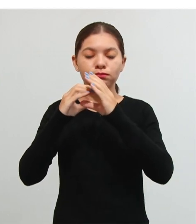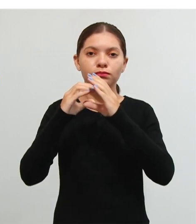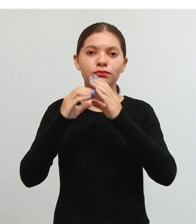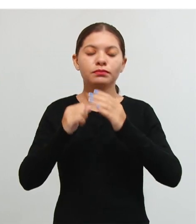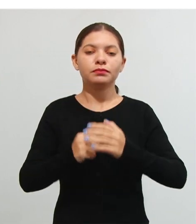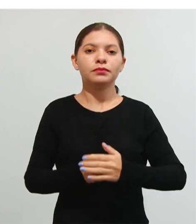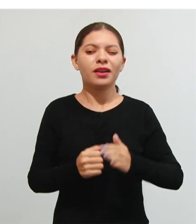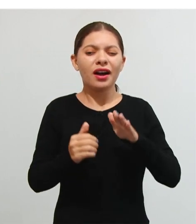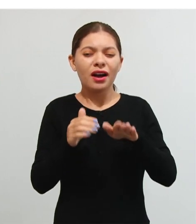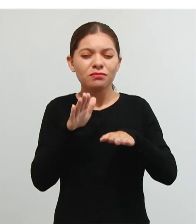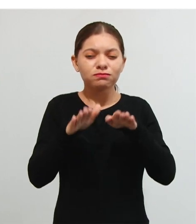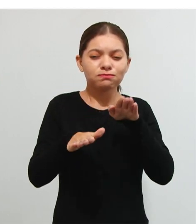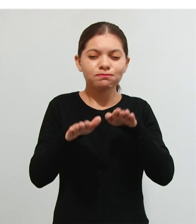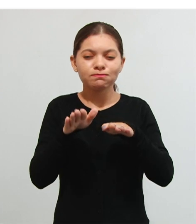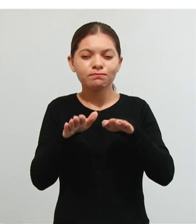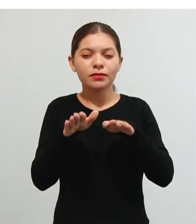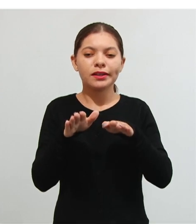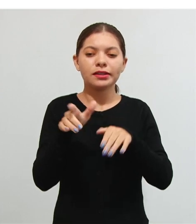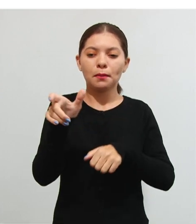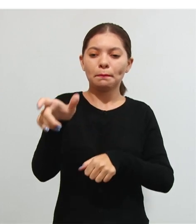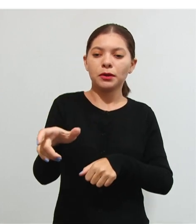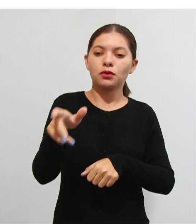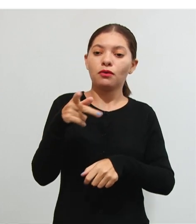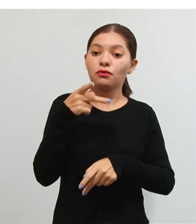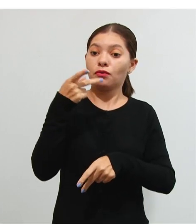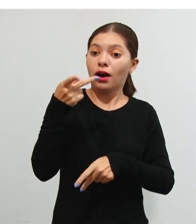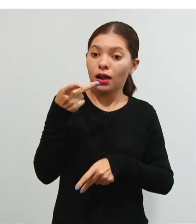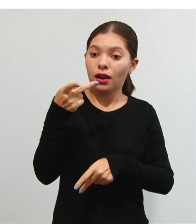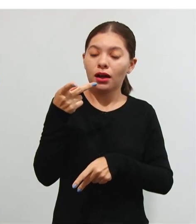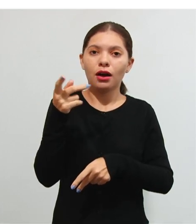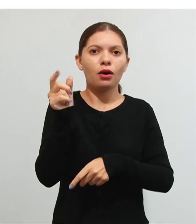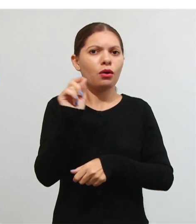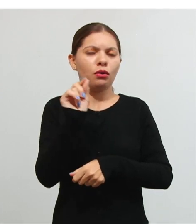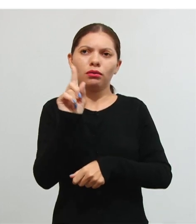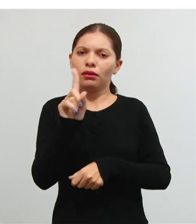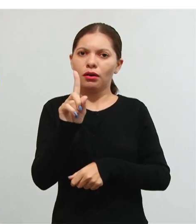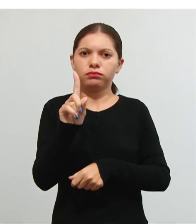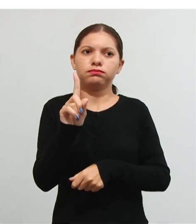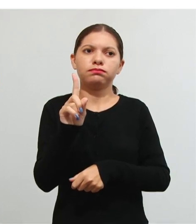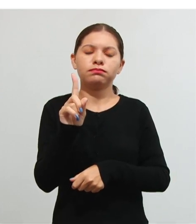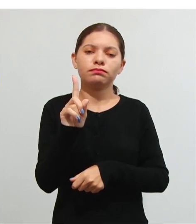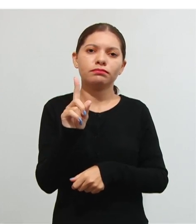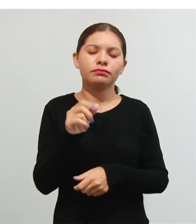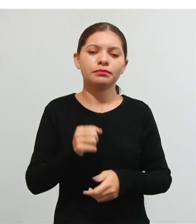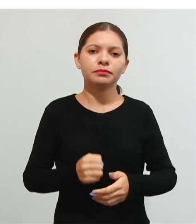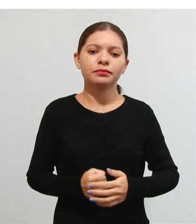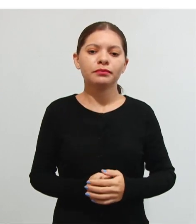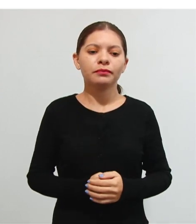esse indivíduo ele pode falar ou não falar, ser verbal ou não verbal, e